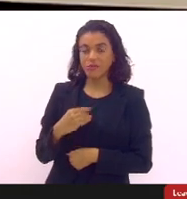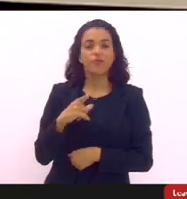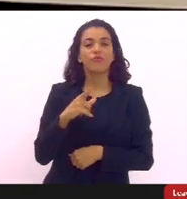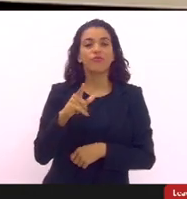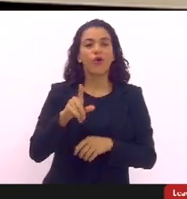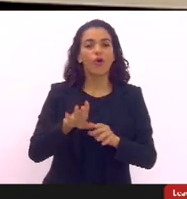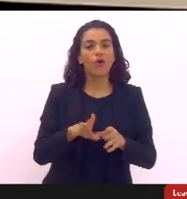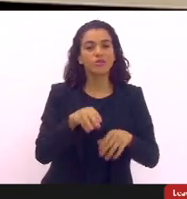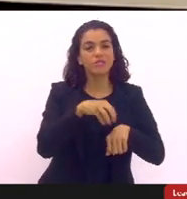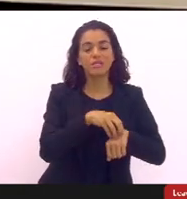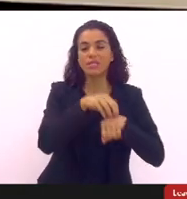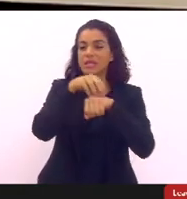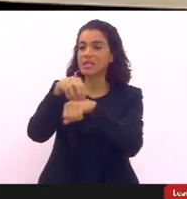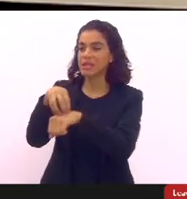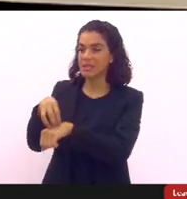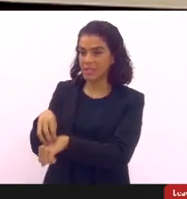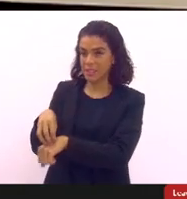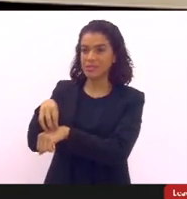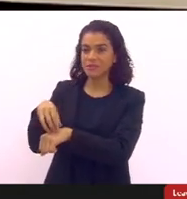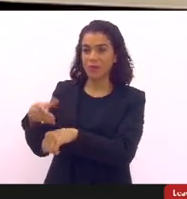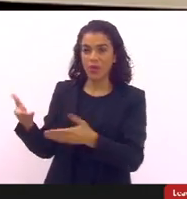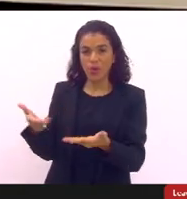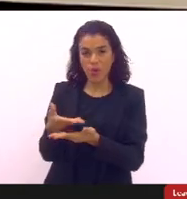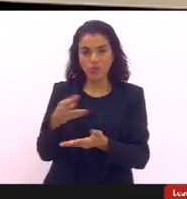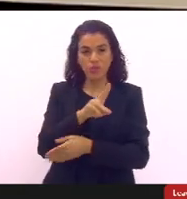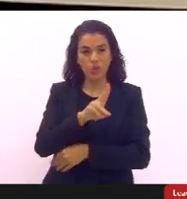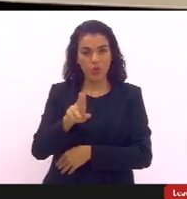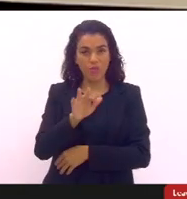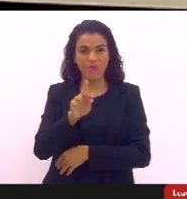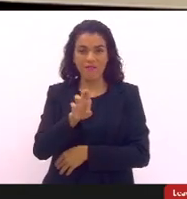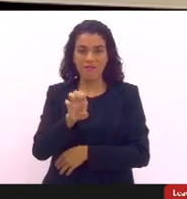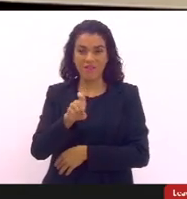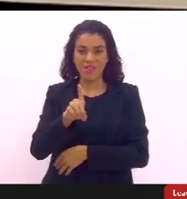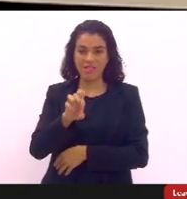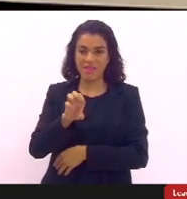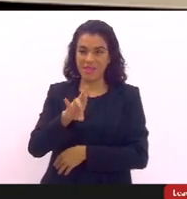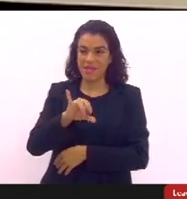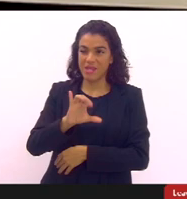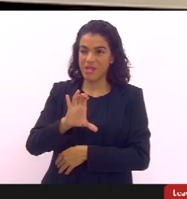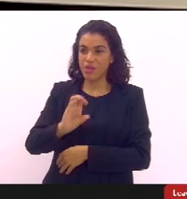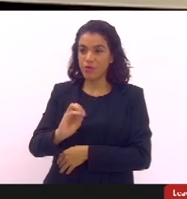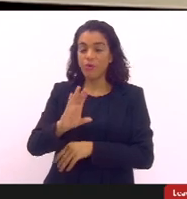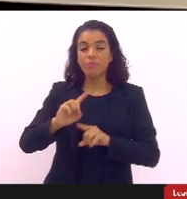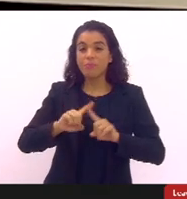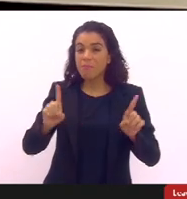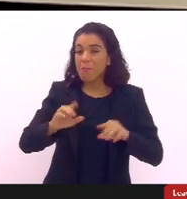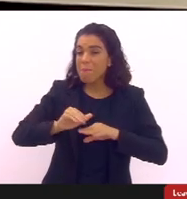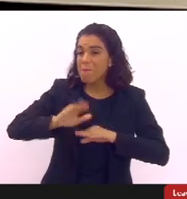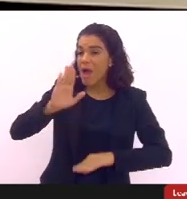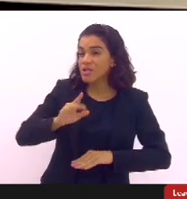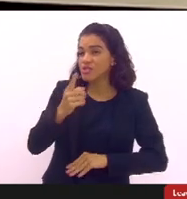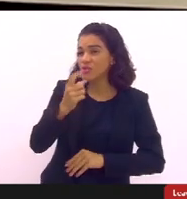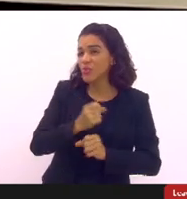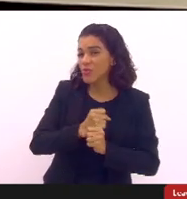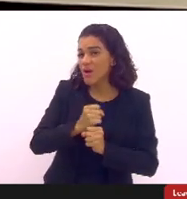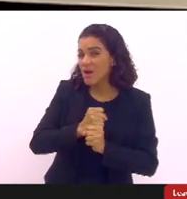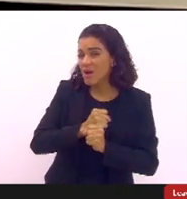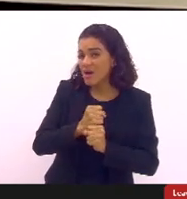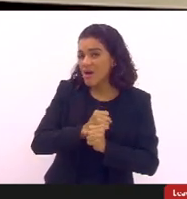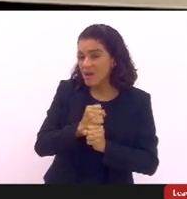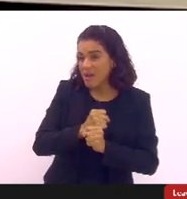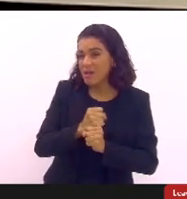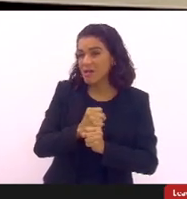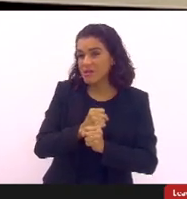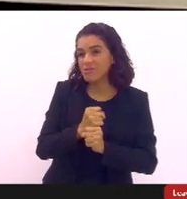desempacotado, transportado para a porta de entrada hoje, Frederico Marques, e lá instalado. Mas isso, depois de mais de um ano em que